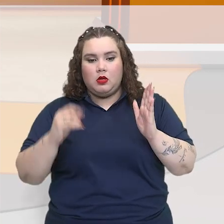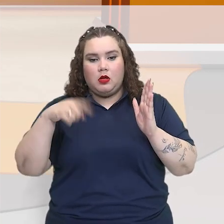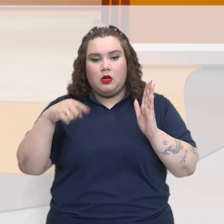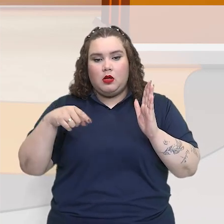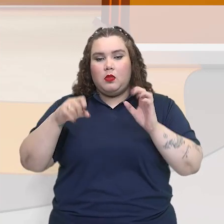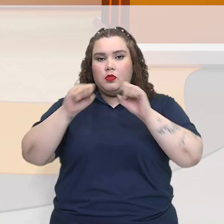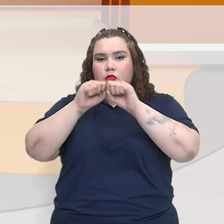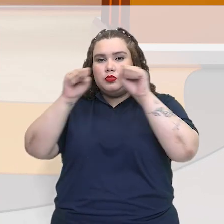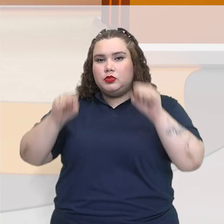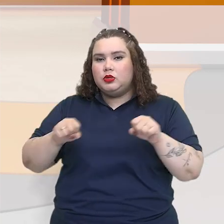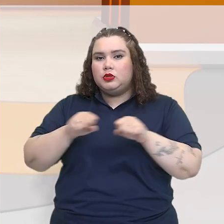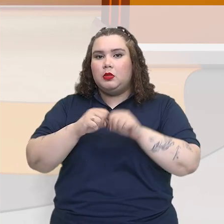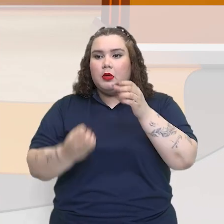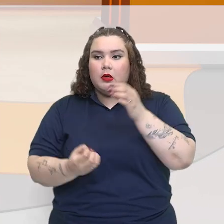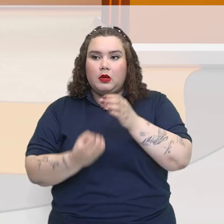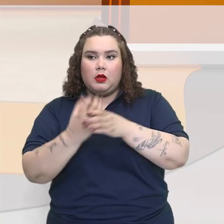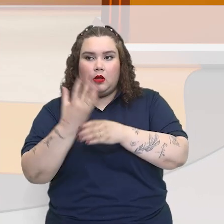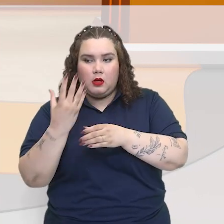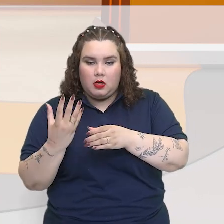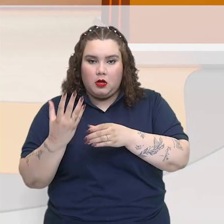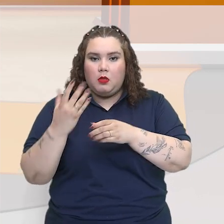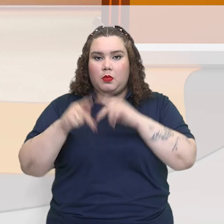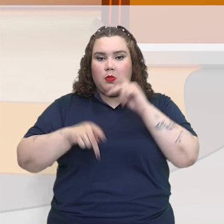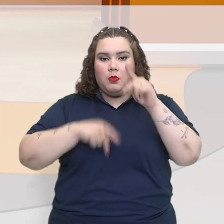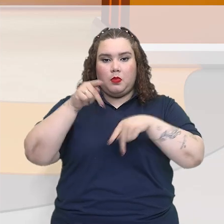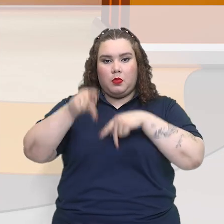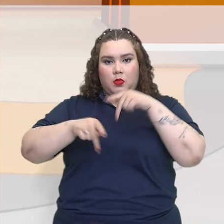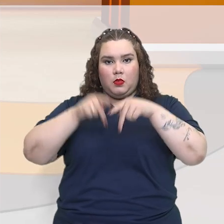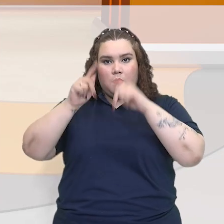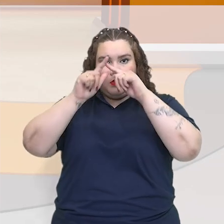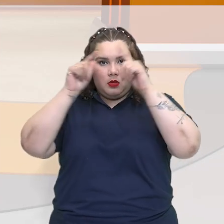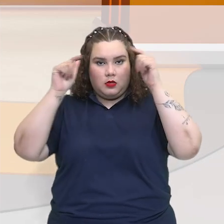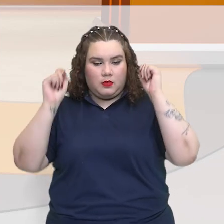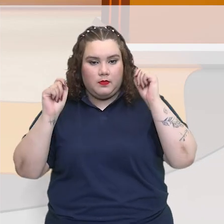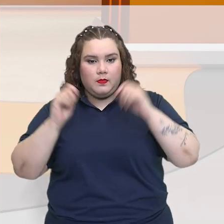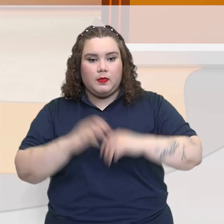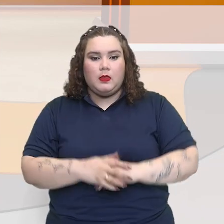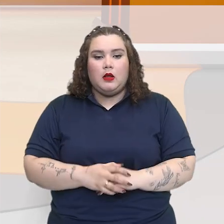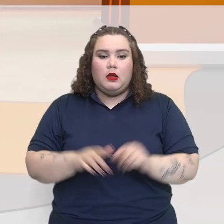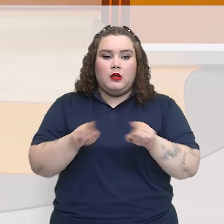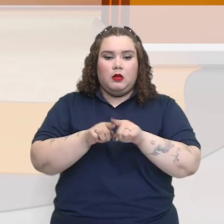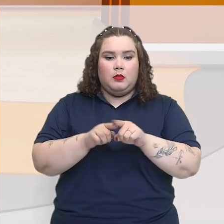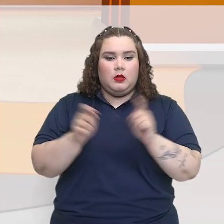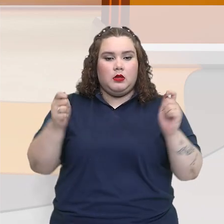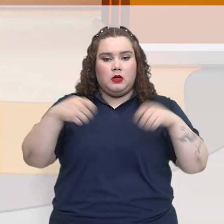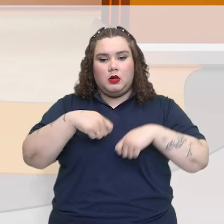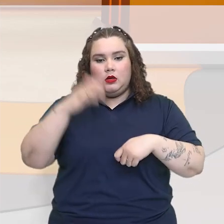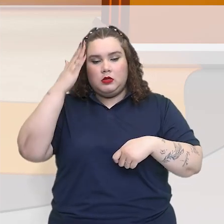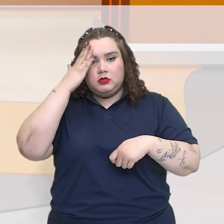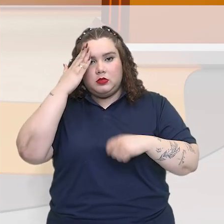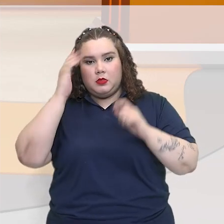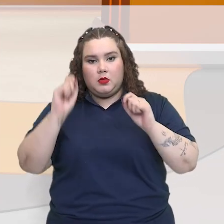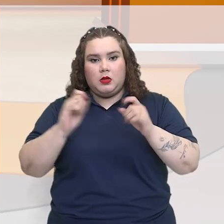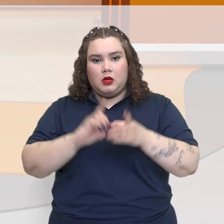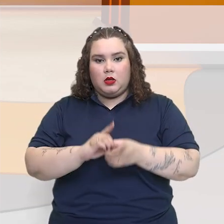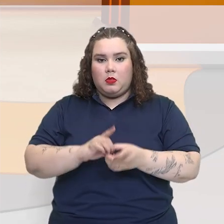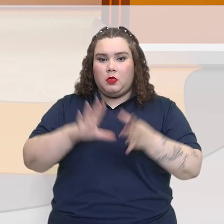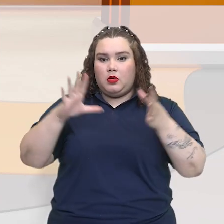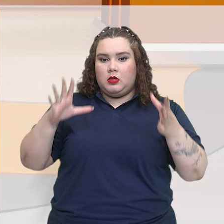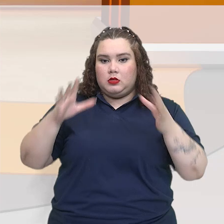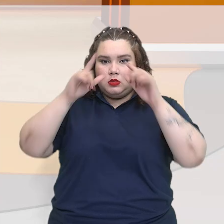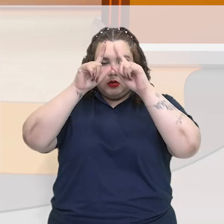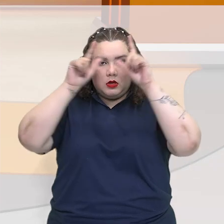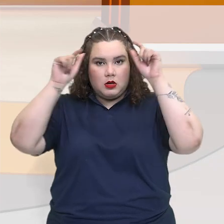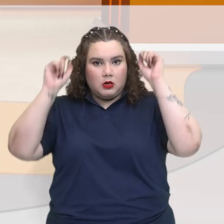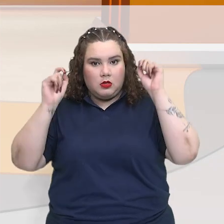aquele sistema que foi criado pelos gregos. É claro, vale ressaltar que a democracia grega, né, lá